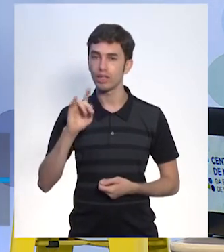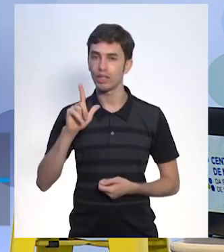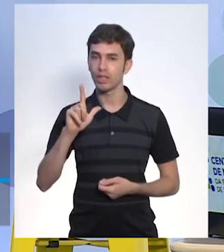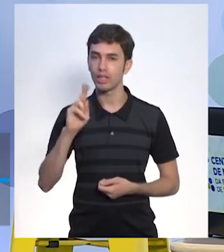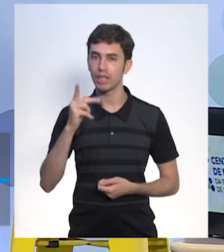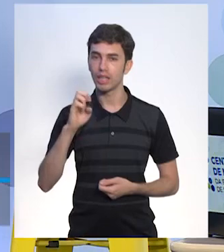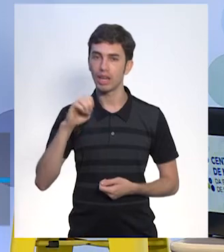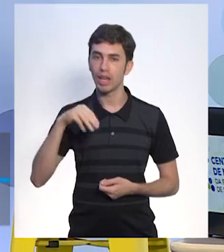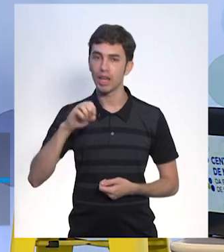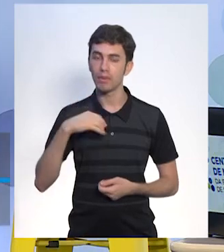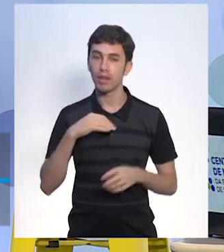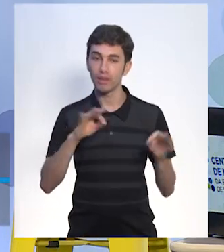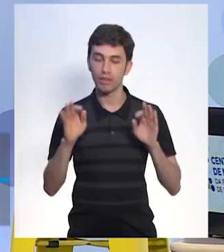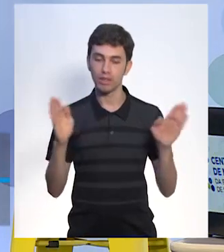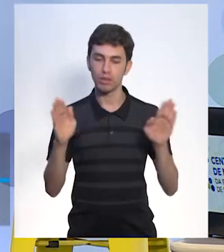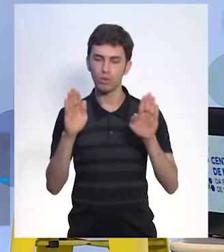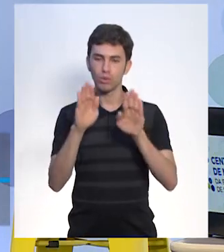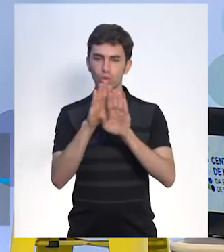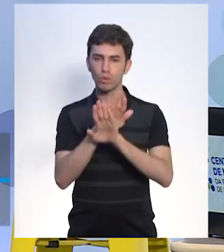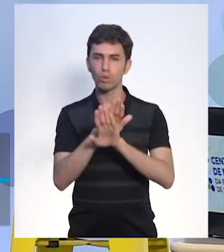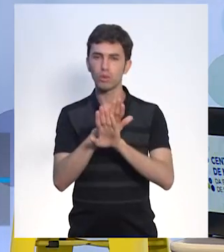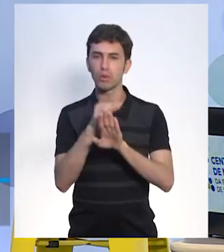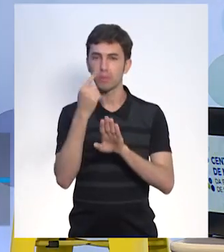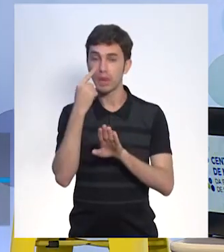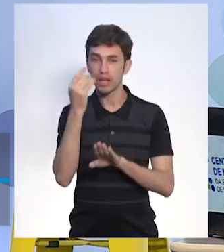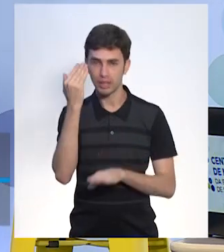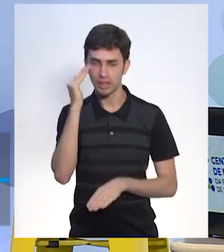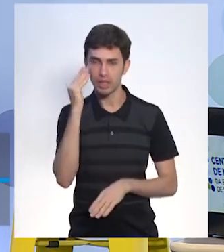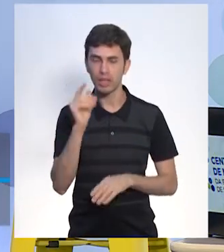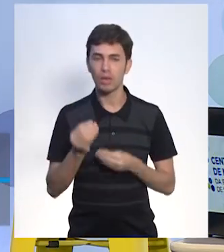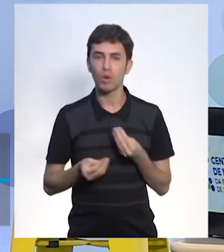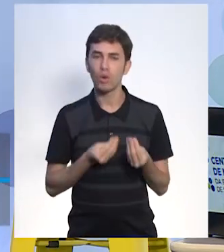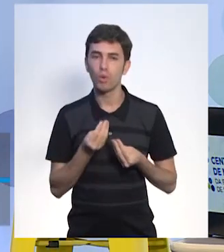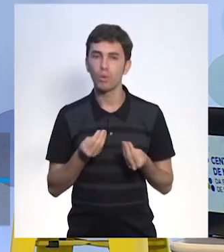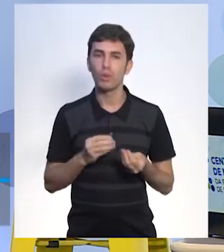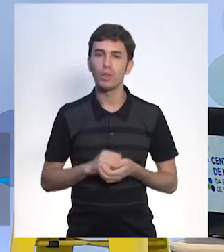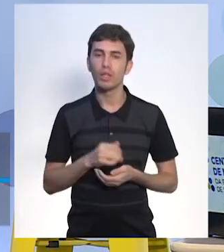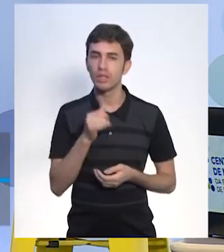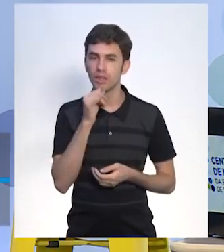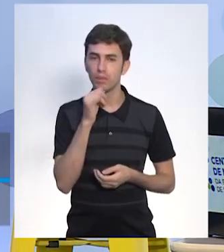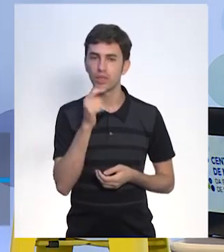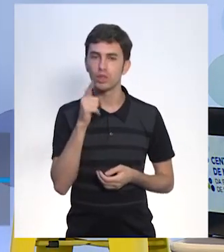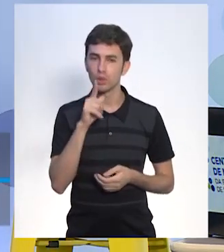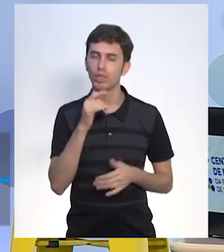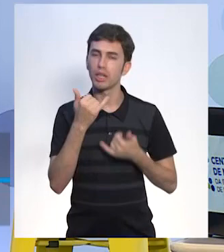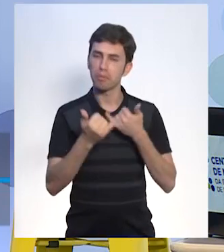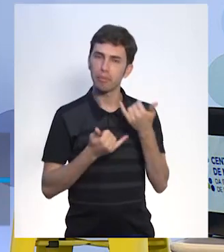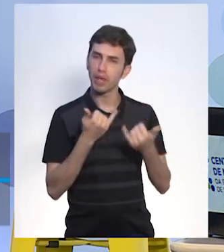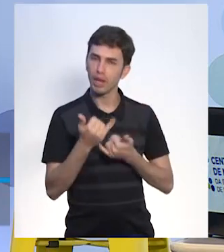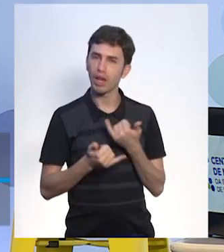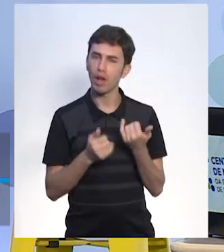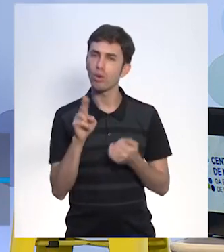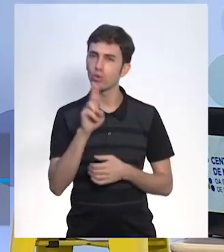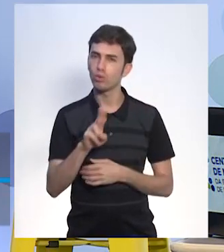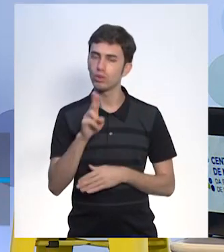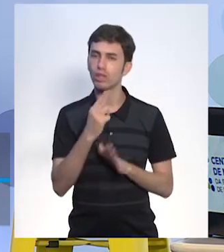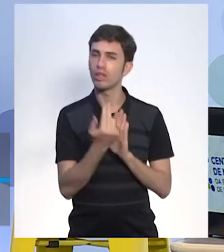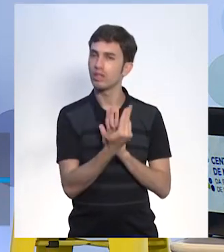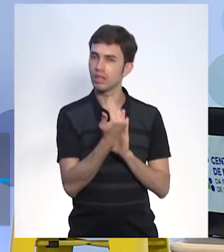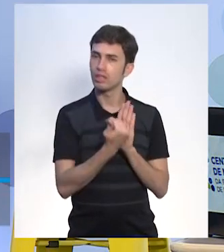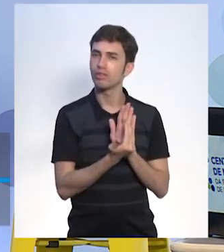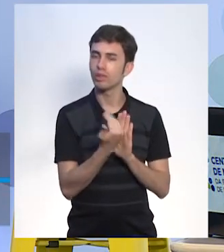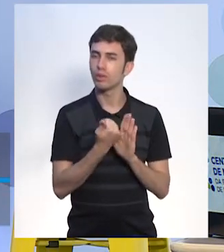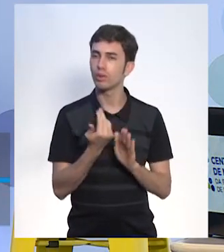sobreposição aí, para a gente entender que com essas figuras, por exemplo, a gente pode brincar. Existem essas figuras, né, que